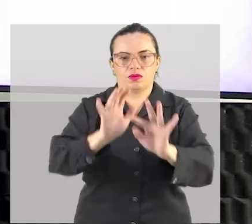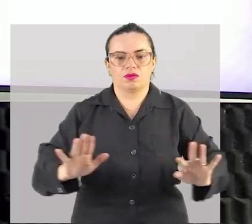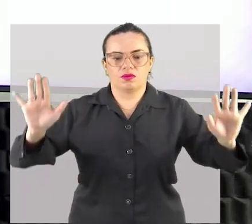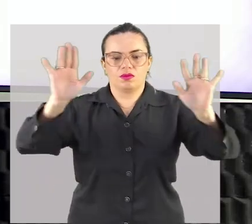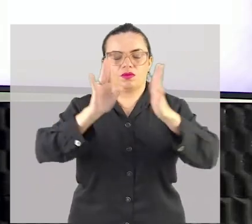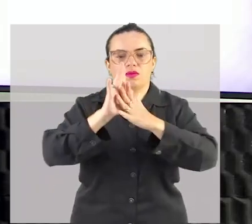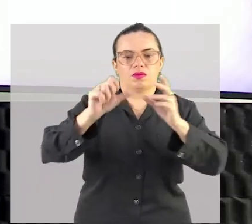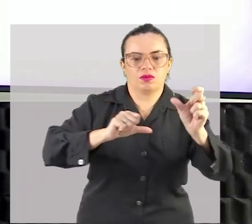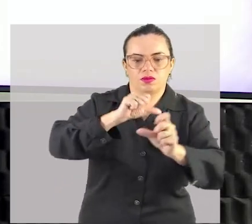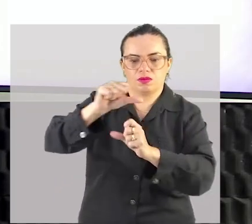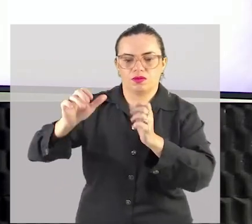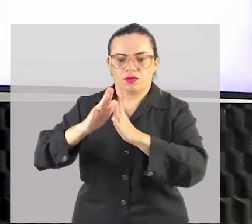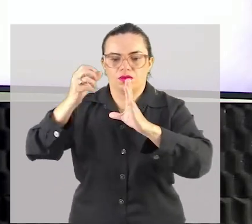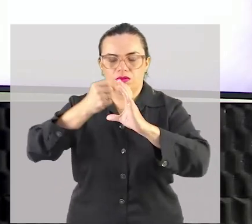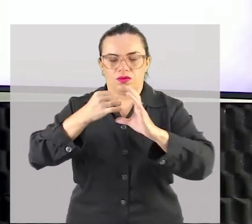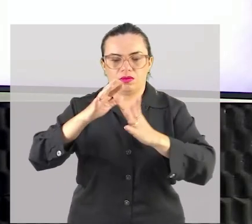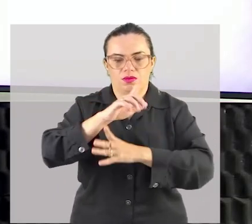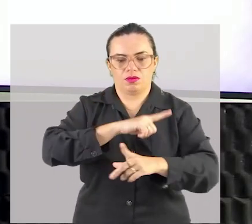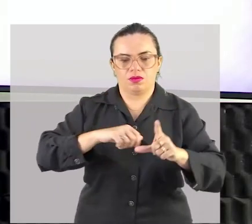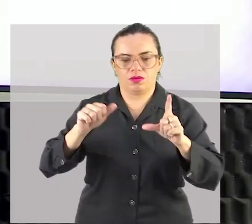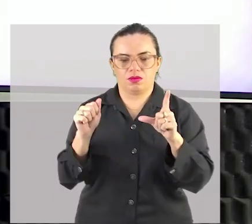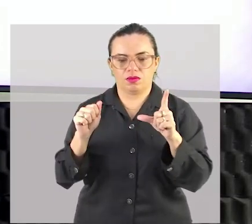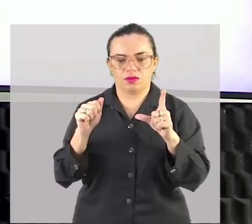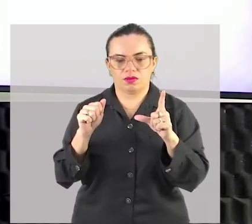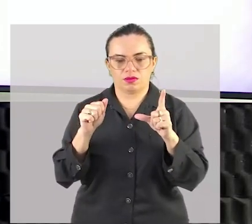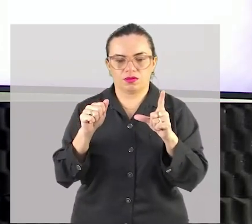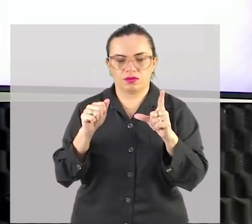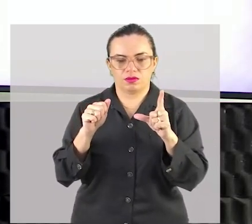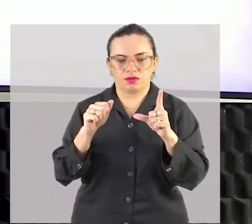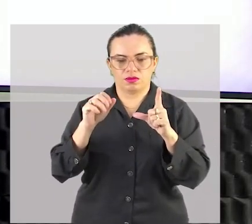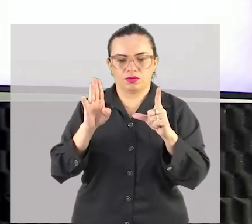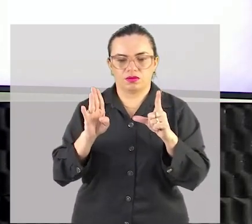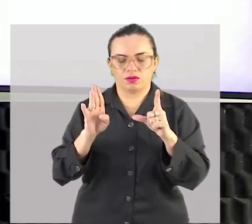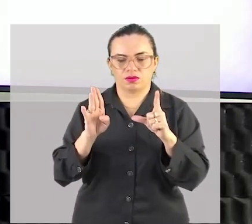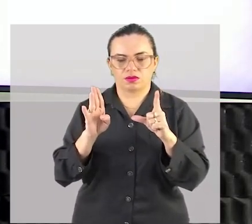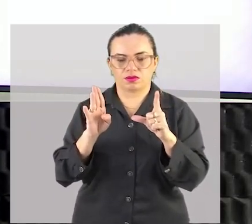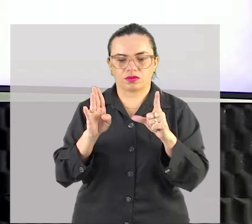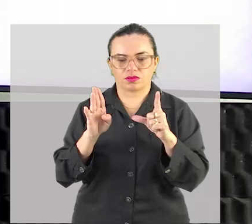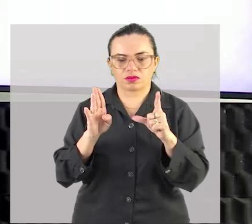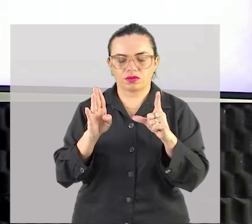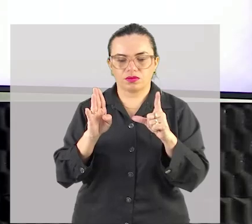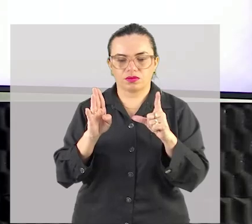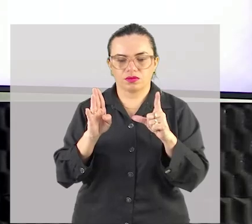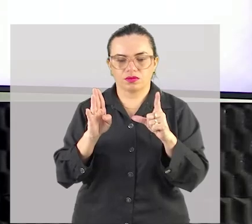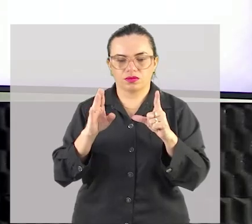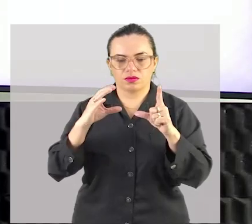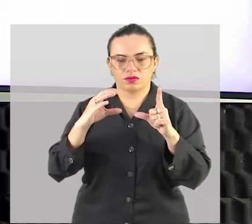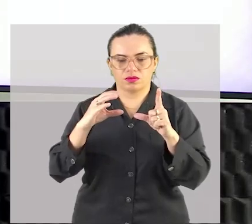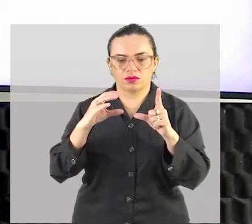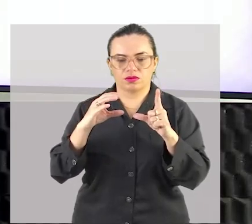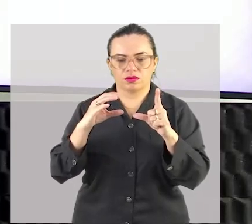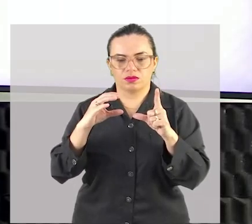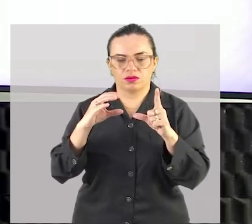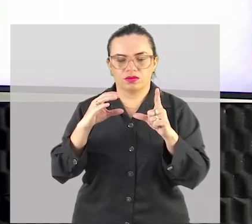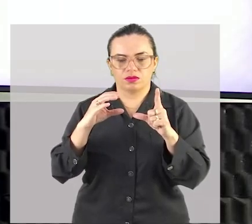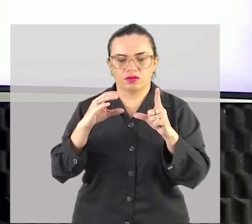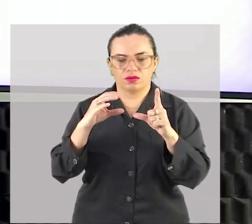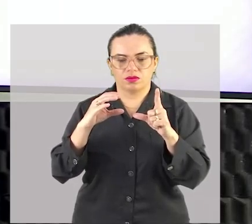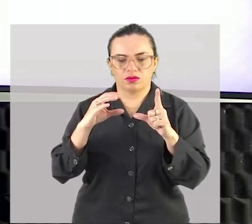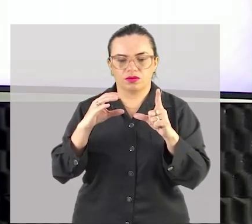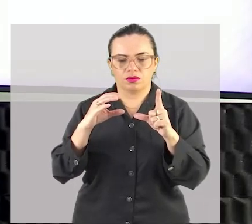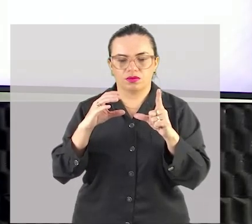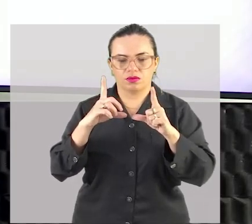de suas características. Letra A, ciclo sedimentar. B, instabilidade sísmica. C,